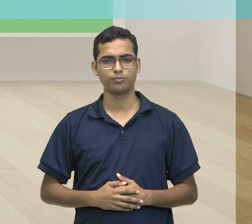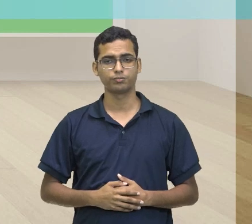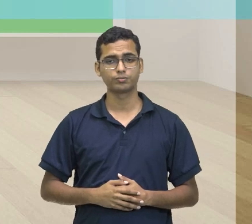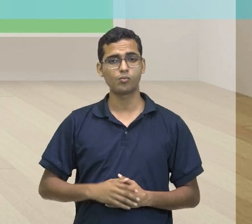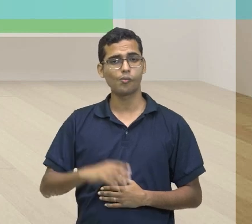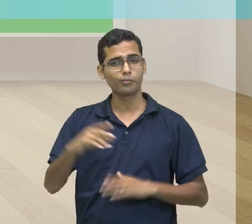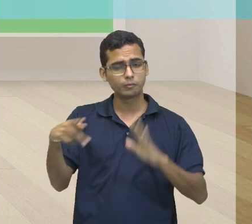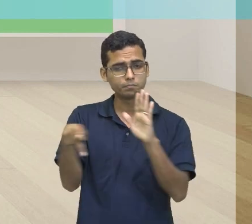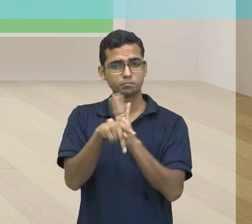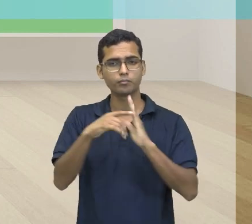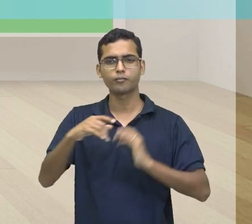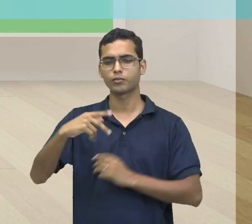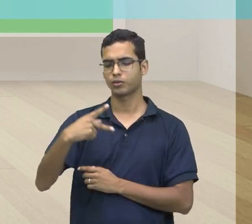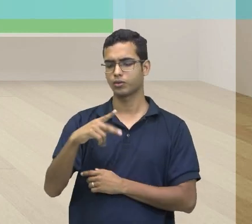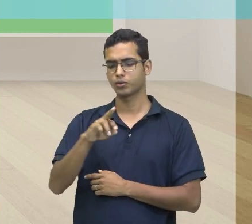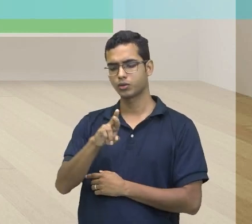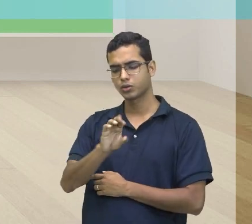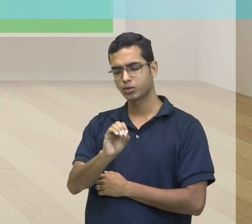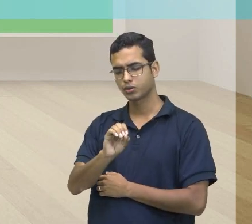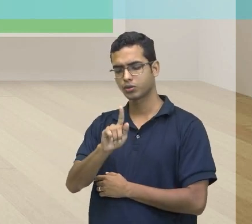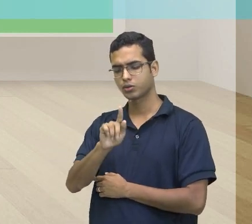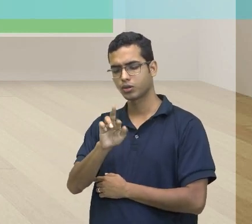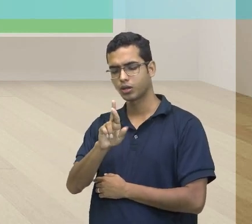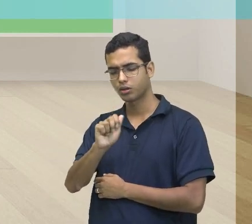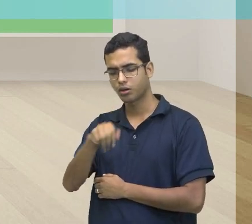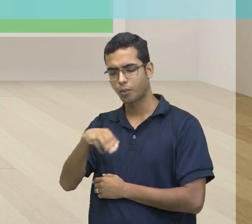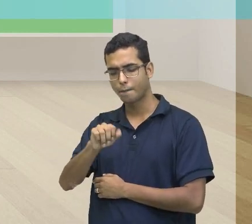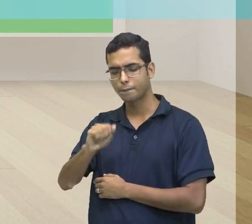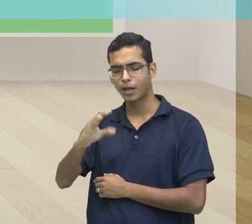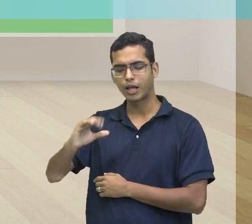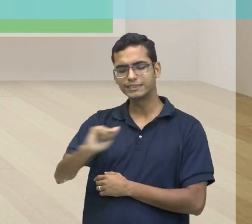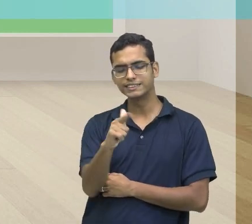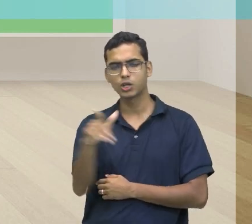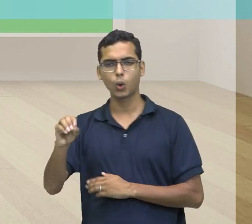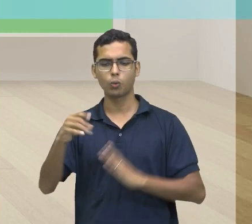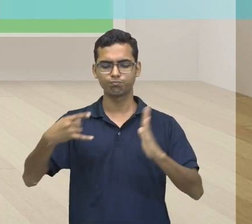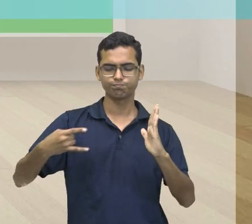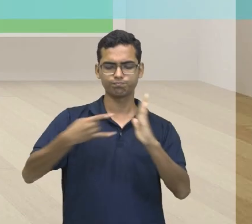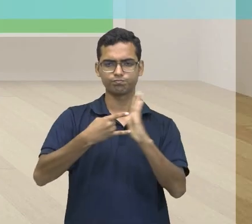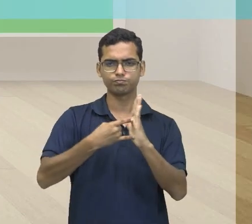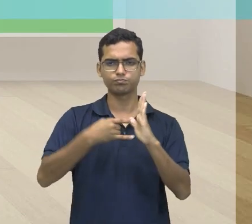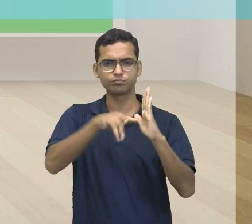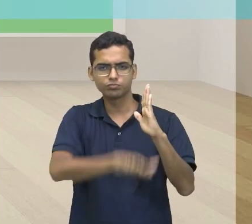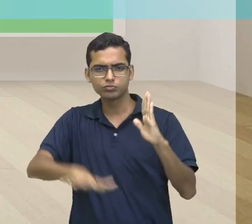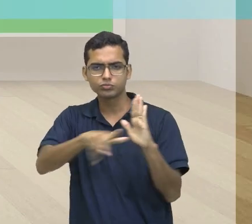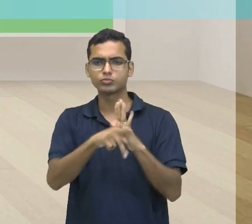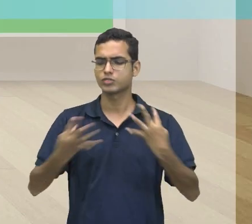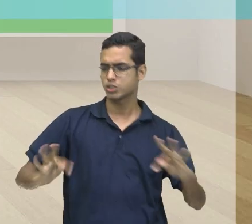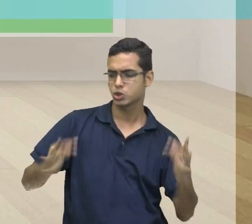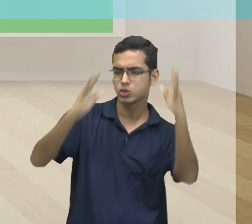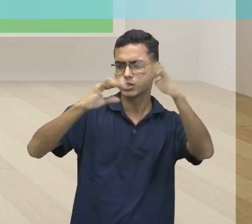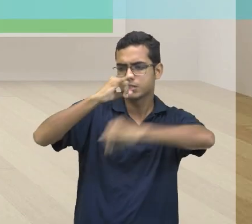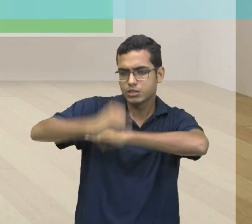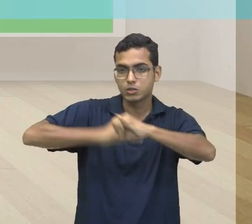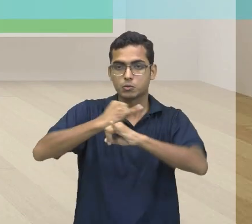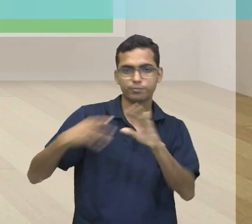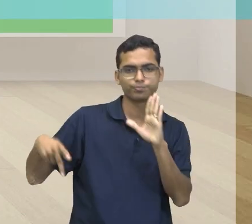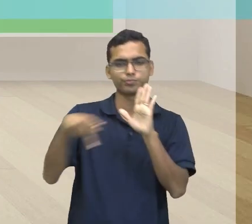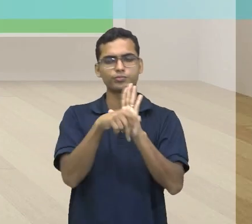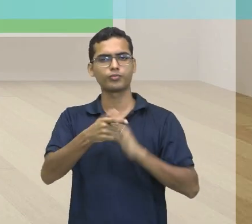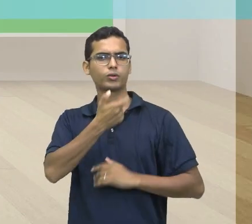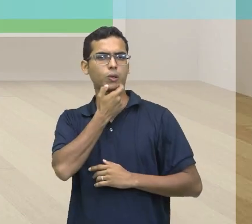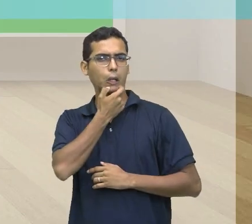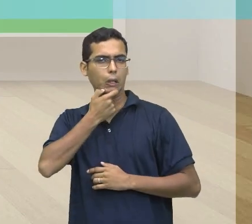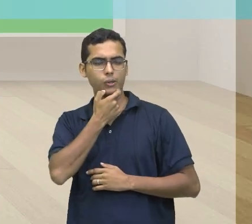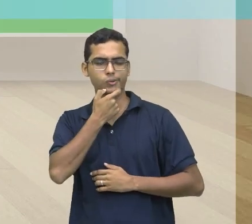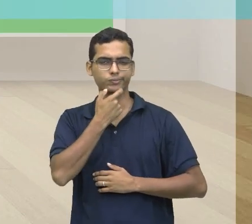da tecnologia é, também uma resposta fácil, a língua inglesa. Até porque, no caso da tecnologia e da programação